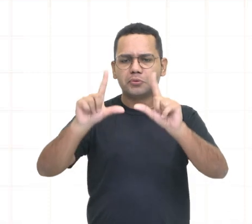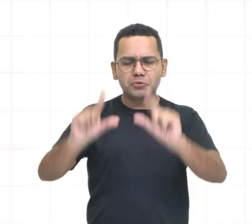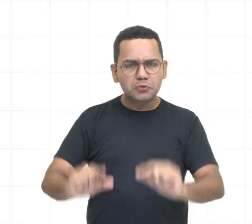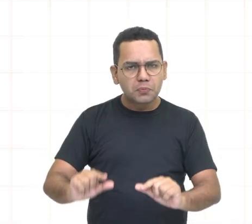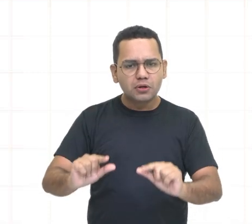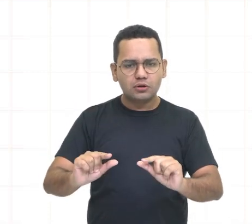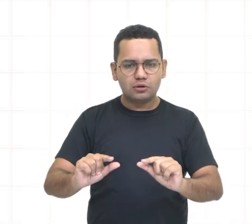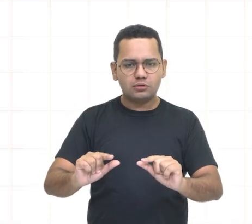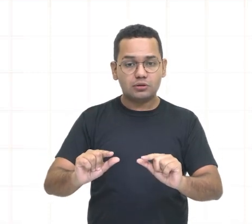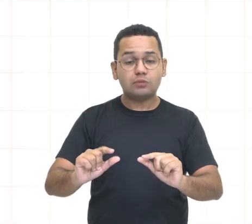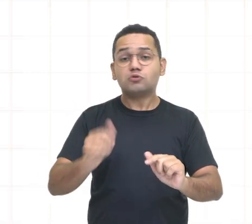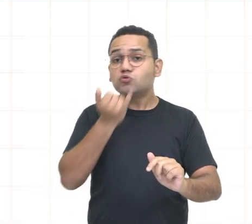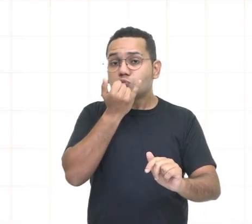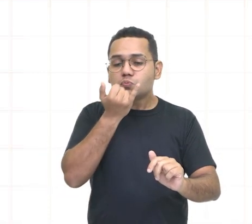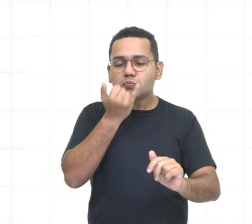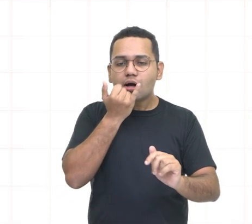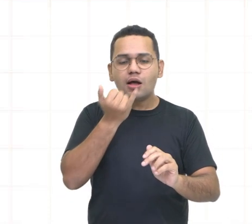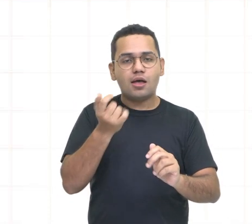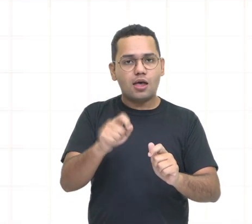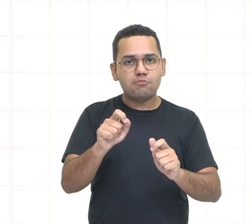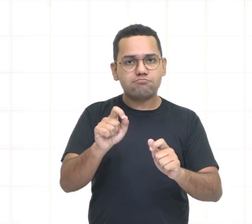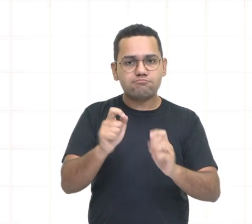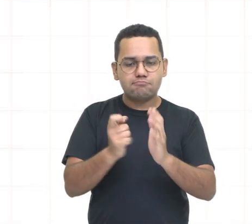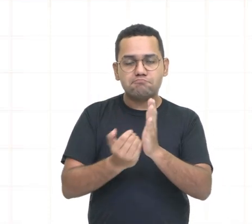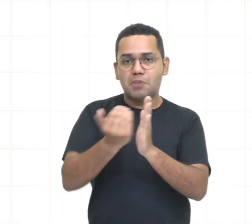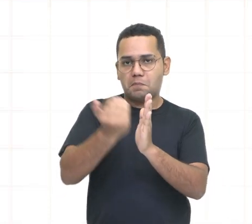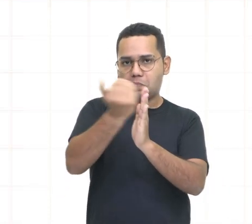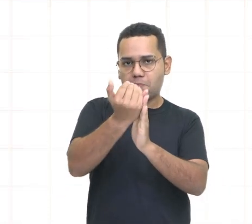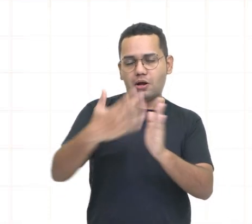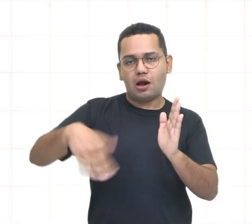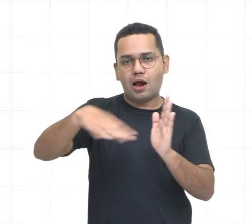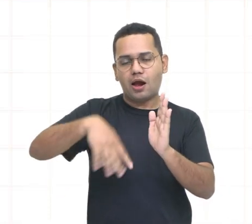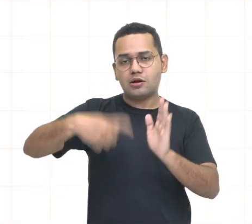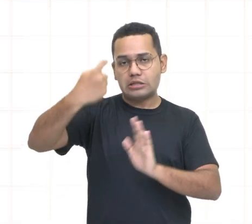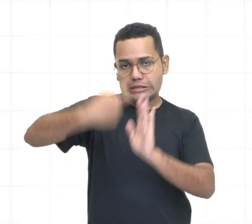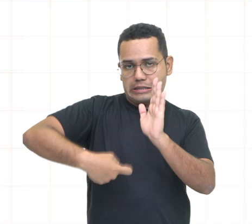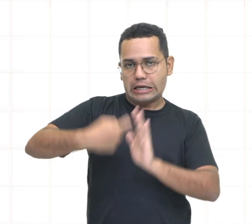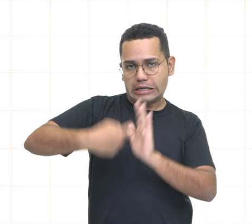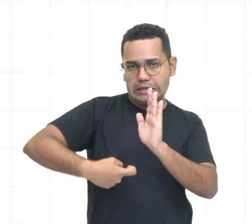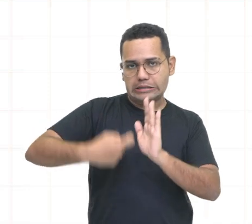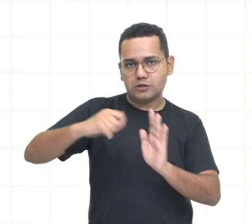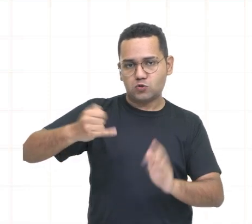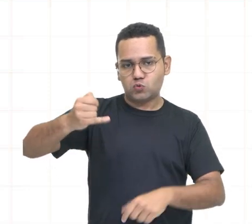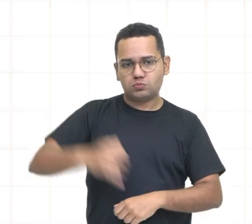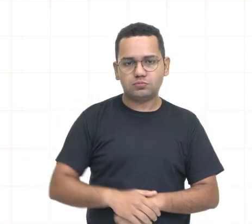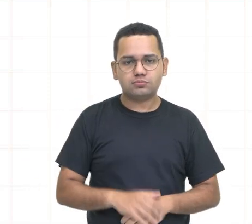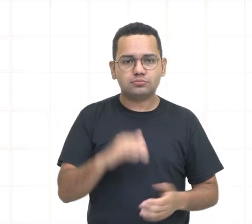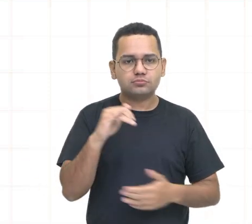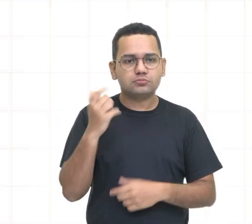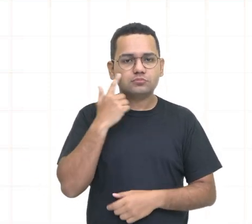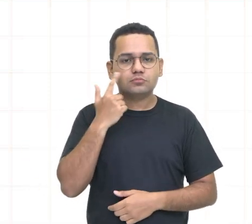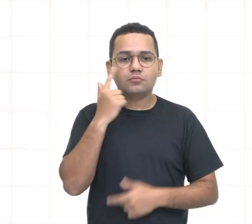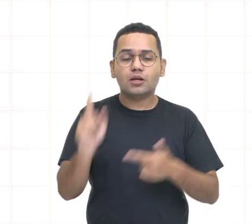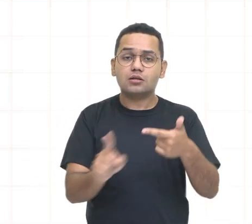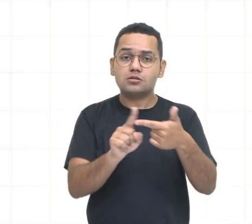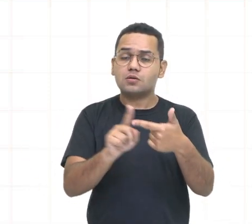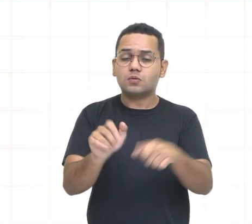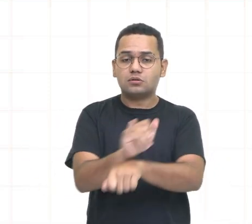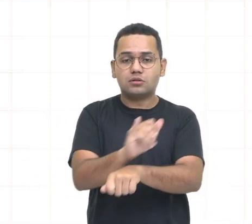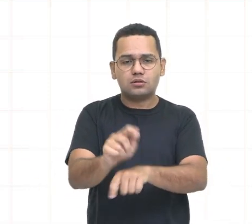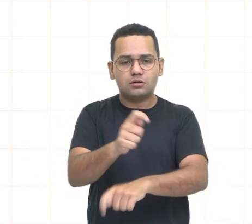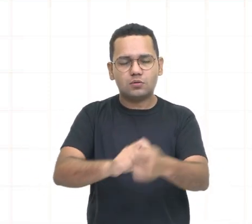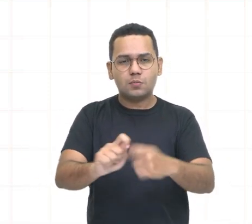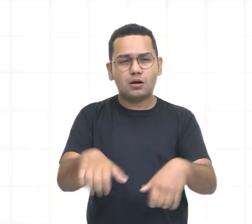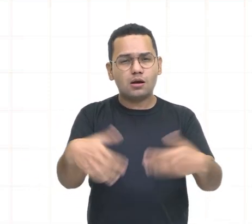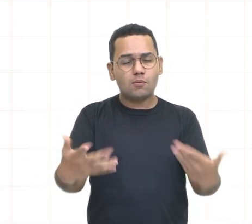Tá? As reformas econômicas elas vão para o campo das privatizações. E aí você vai ter